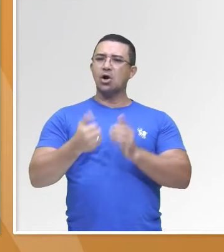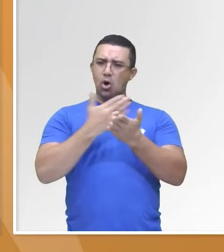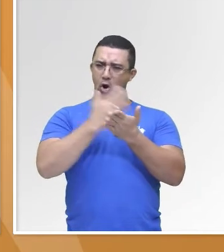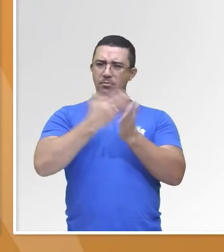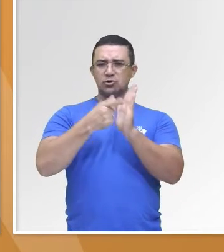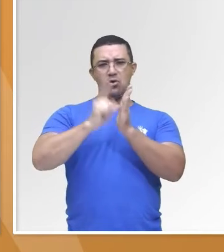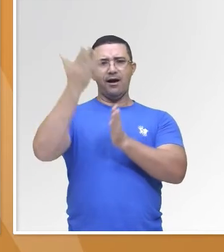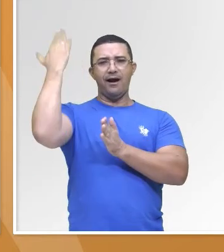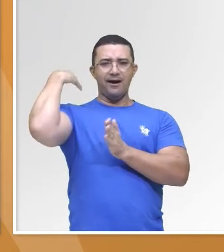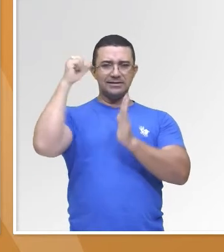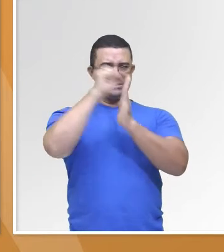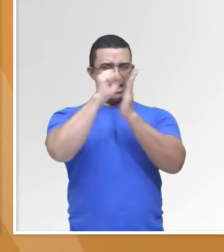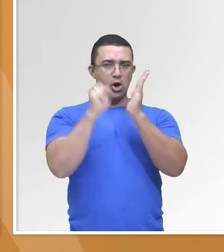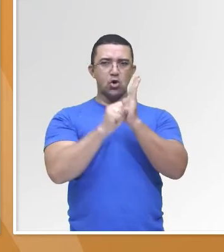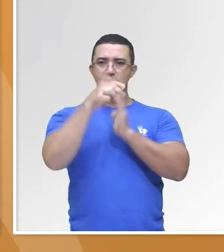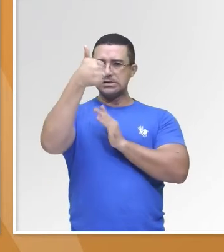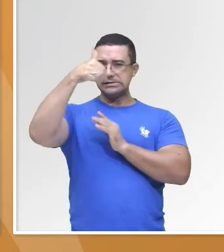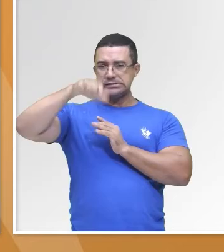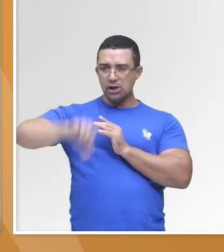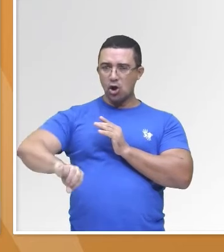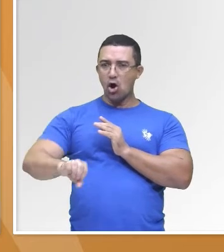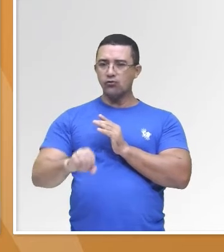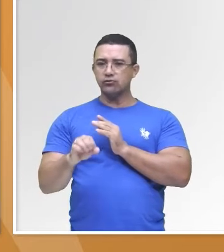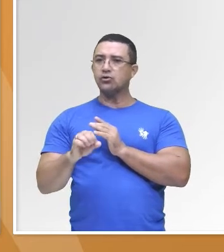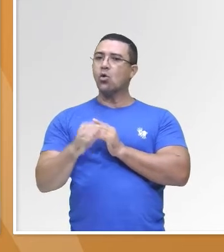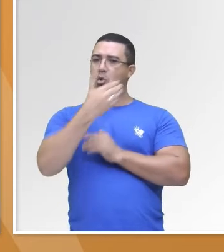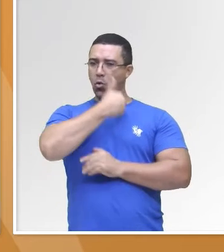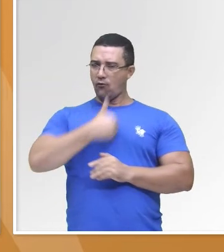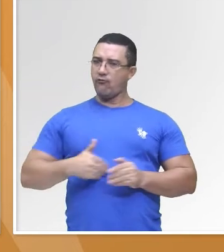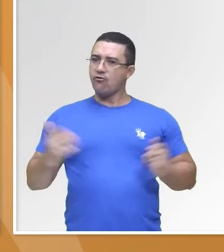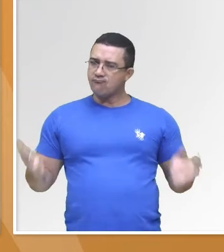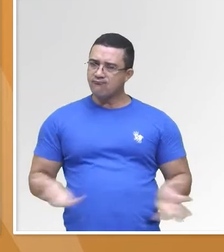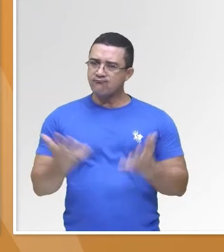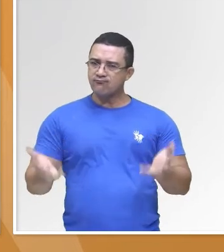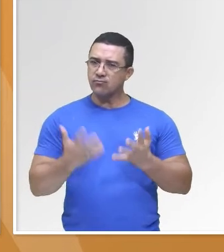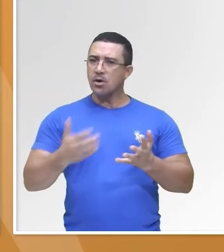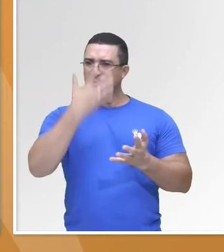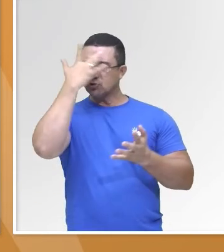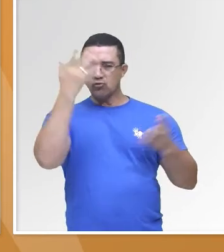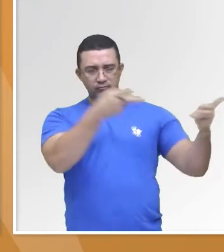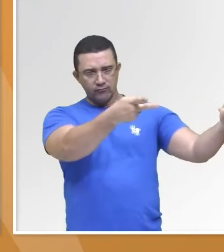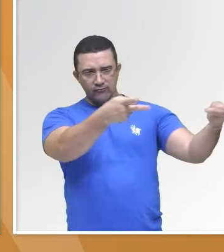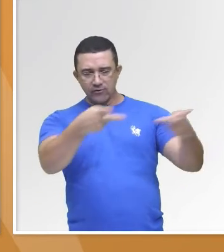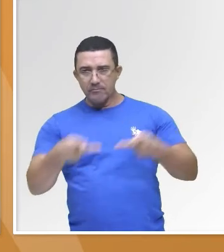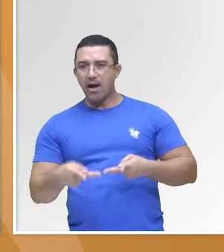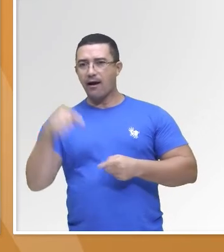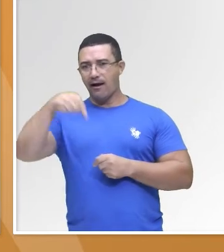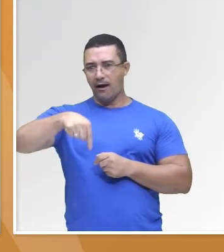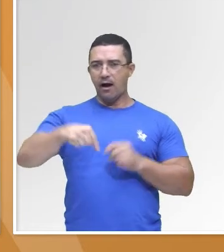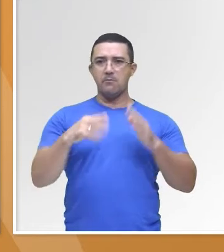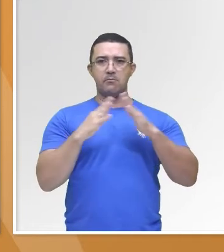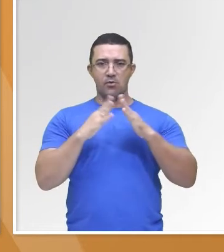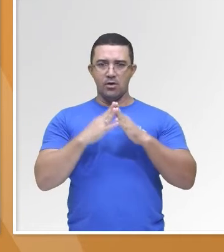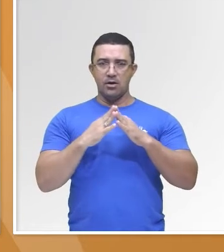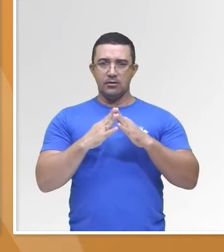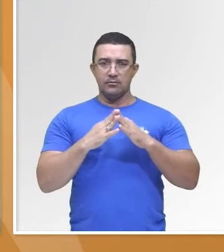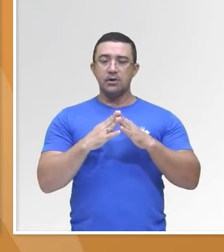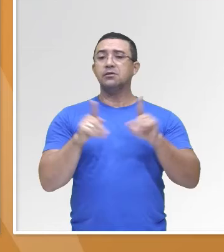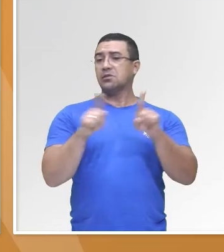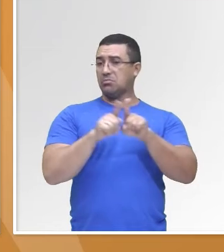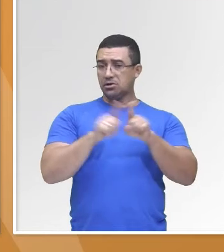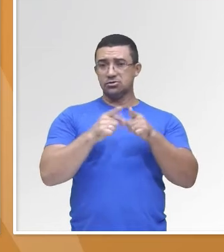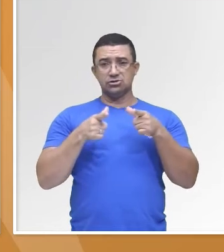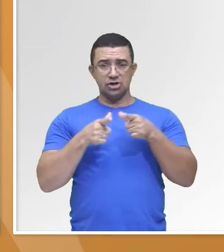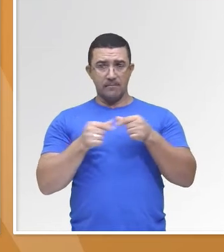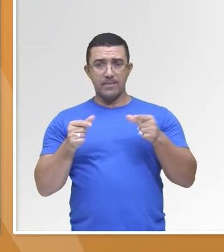grande incentivo da chegada desses imigrantes, principalmente europeus, tá? Mas também teve ali a chegada dos imigrantes japoneses